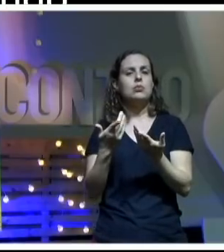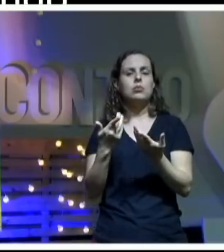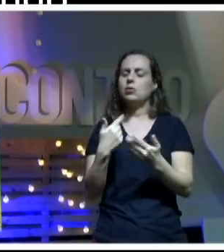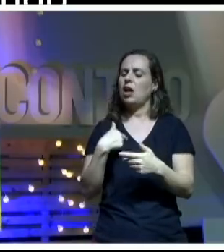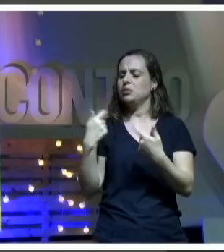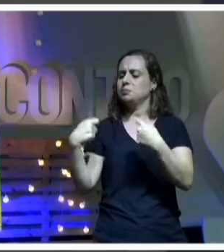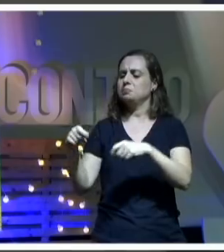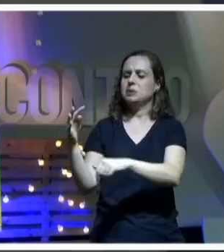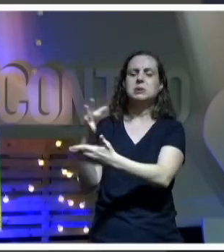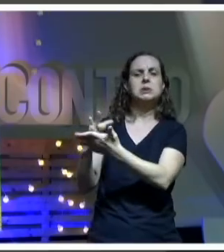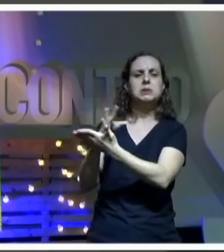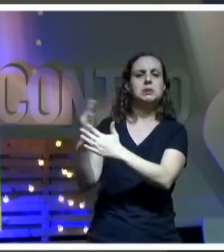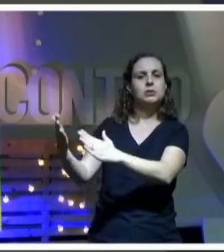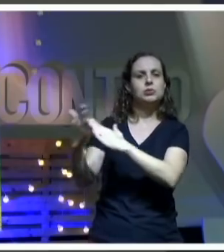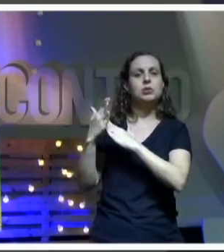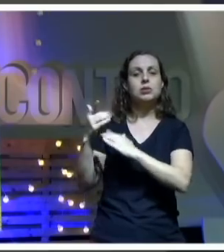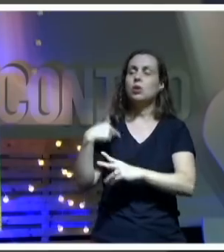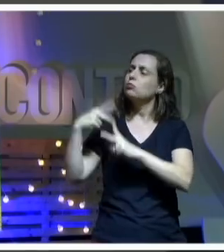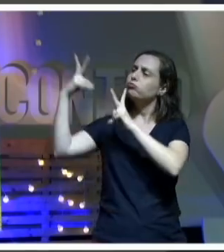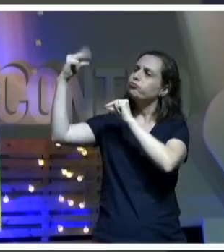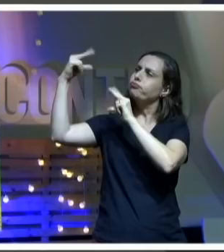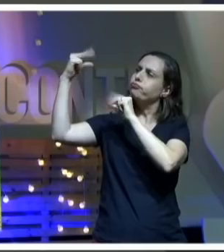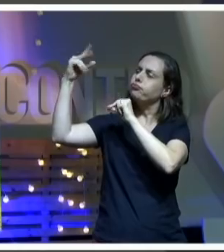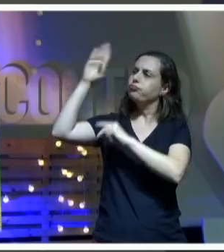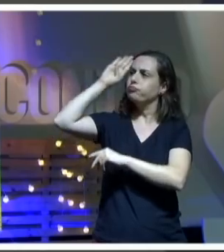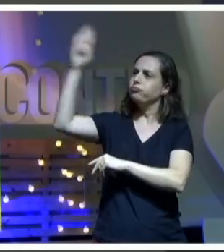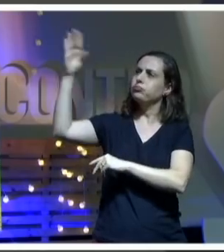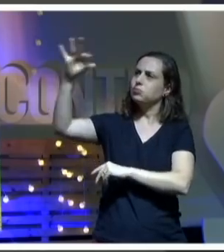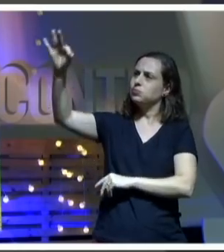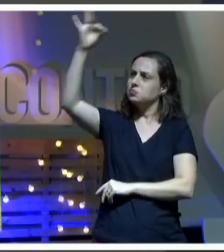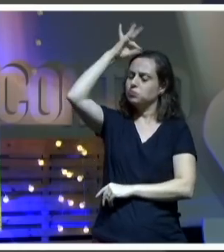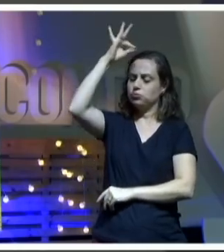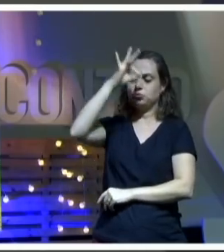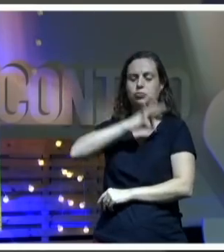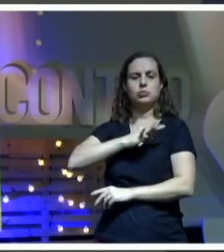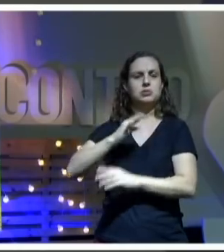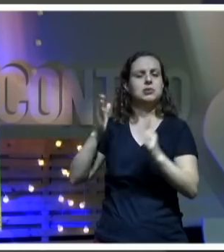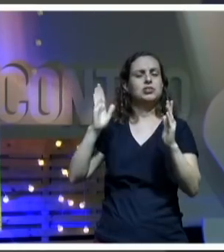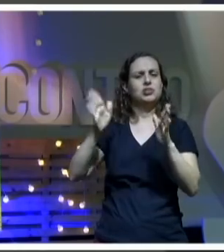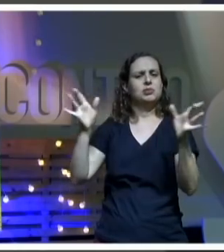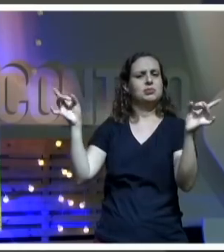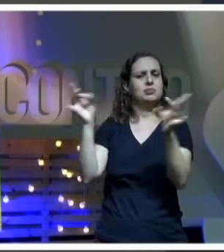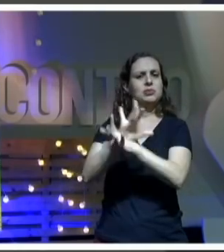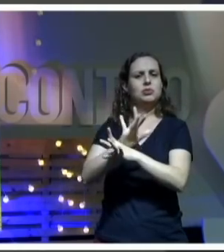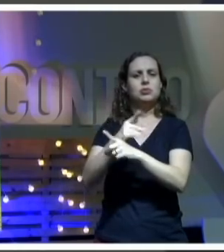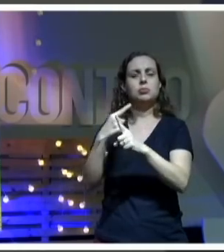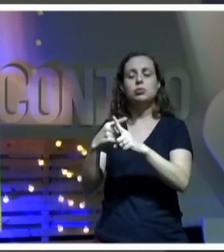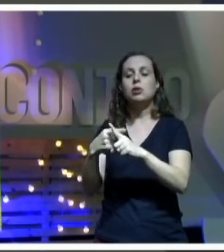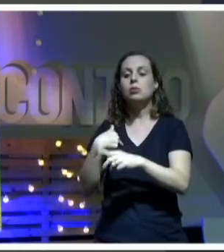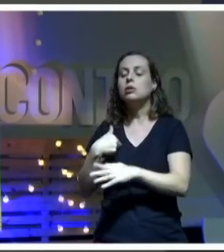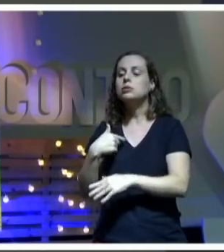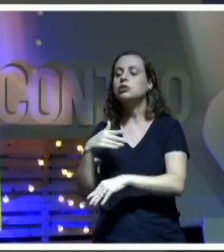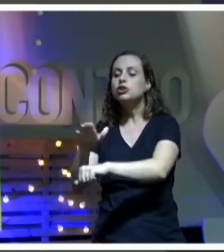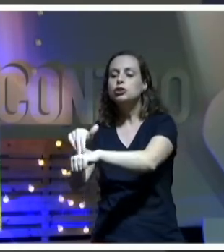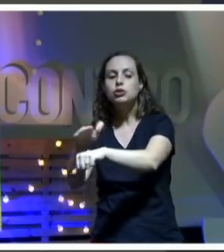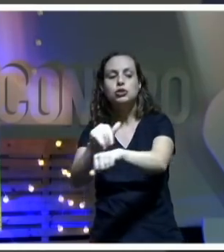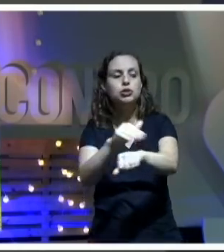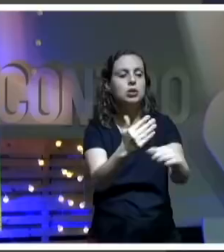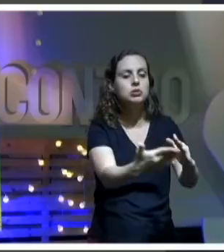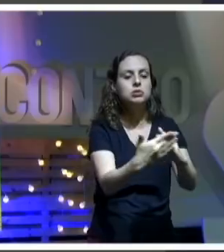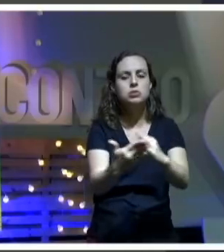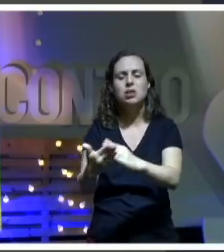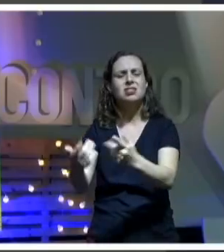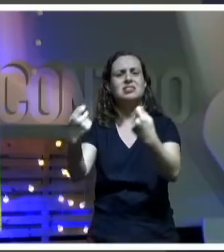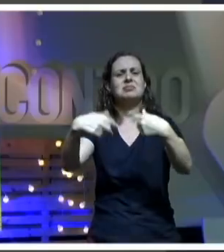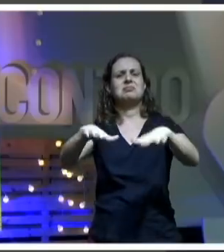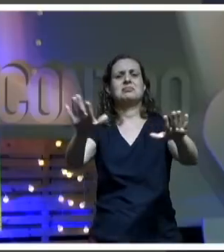preciso teólogo eu tenho eu falo com deus aqui meu teu espírito santo no coração fica excitado e simon de teólogo aí eu falo assim diz